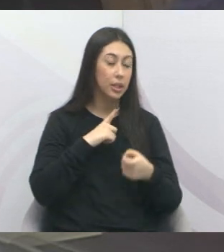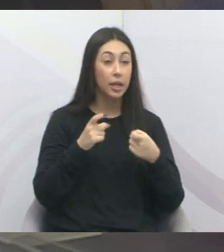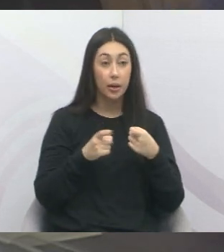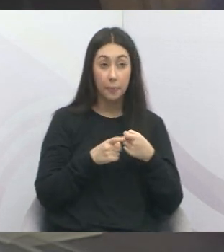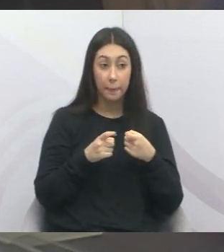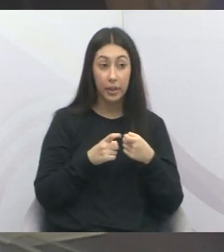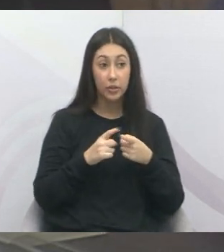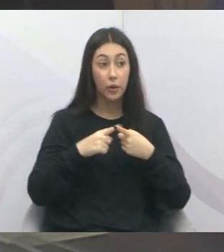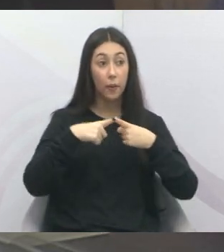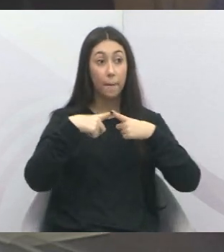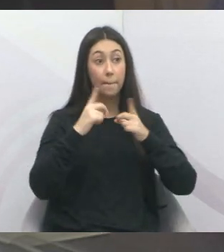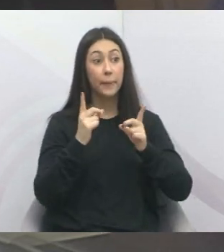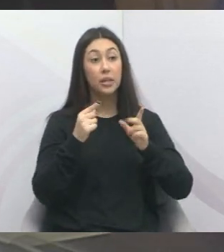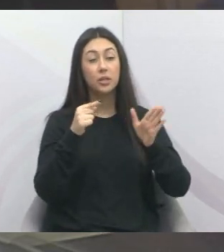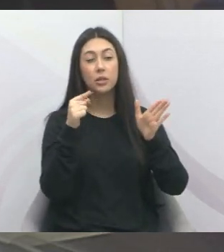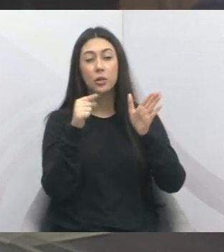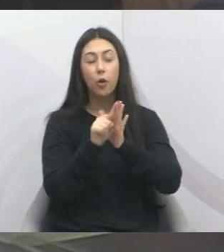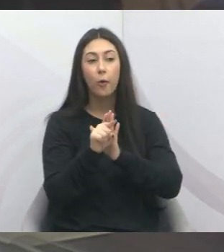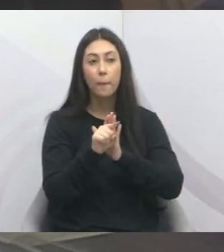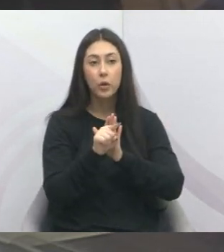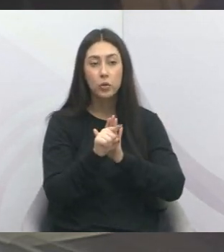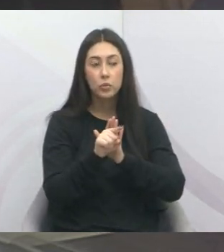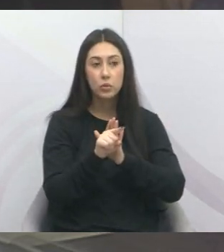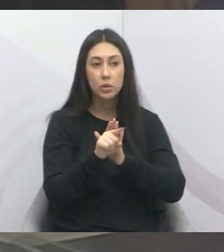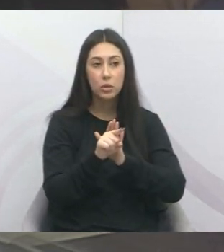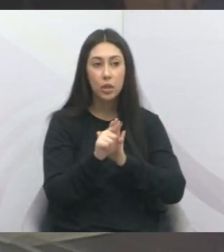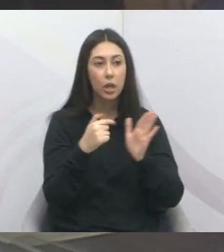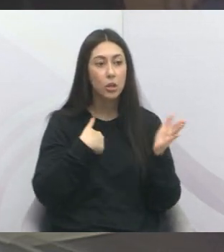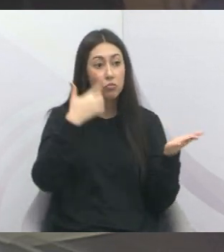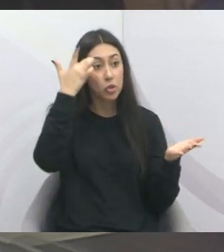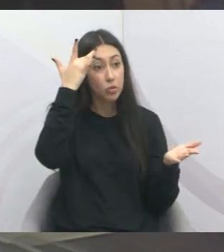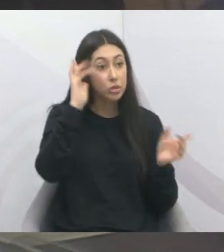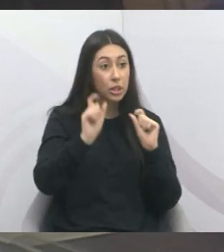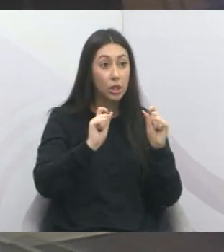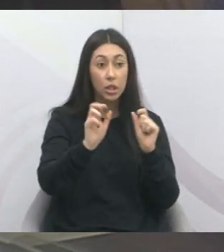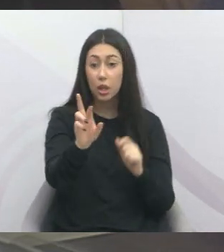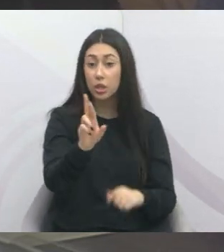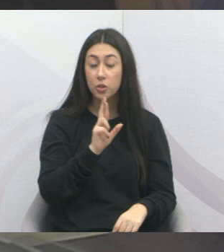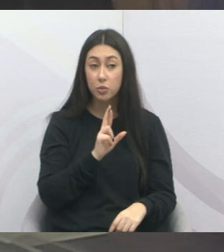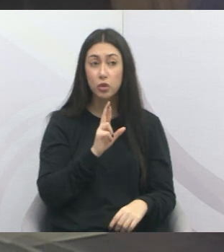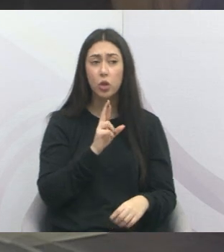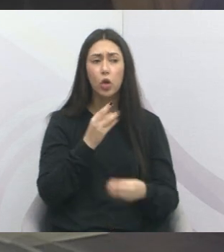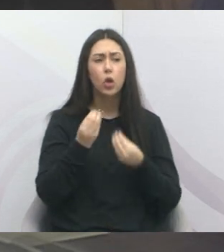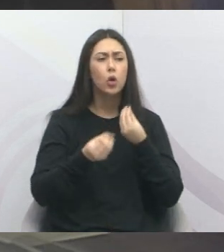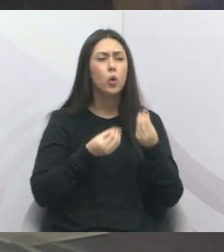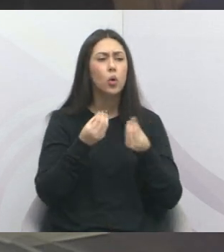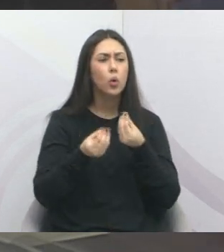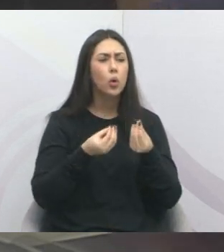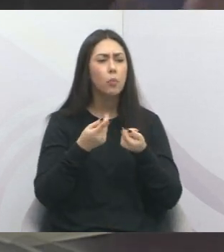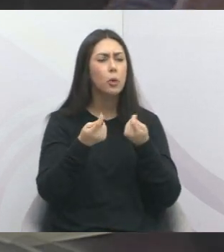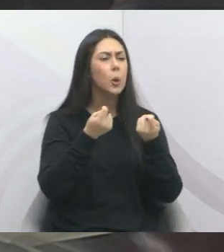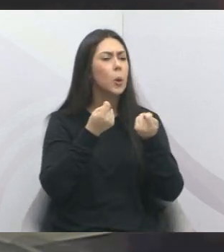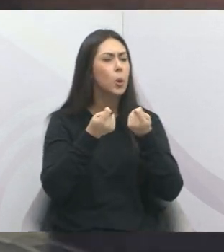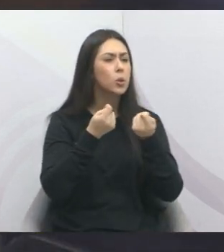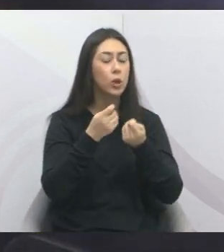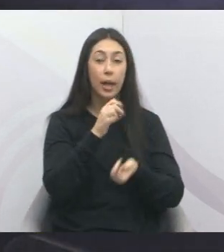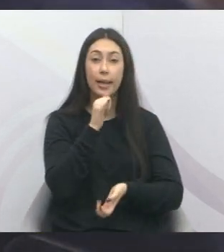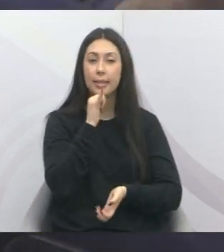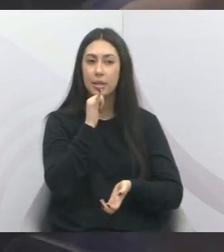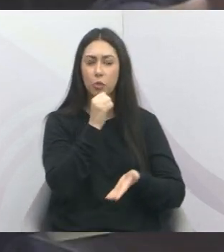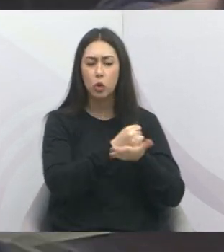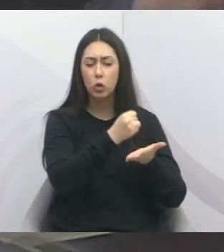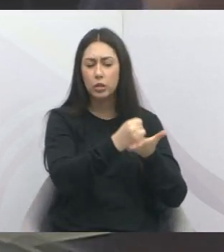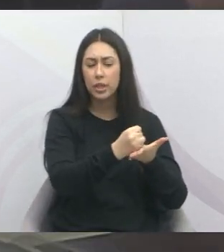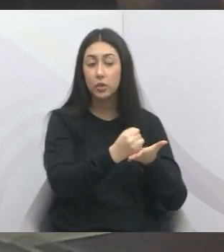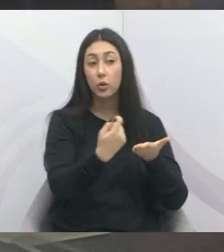mão. Mas aí fica uma pergunta. Isso, eu não sei quem poderia me responder. Como é feito o controle? Por exemplo, você fecha um contrato,